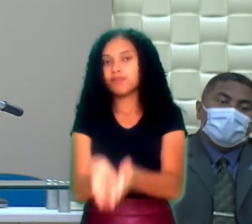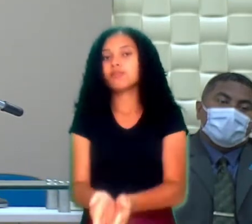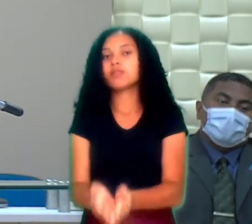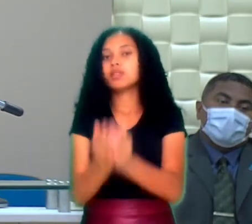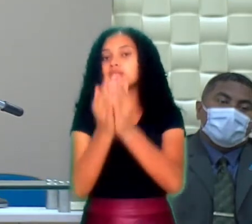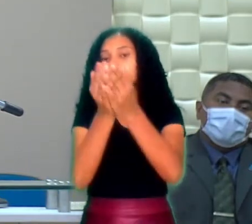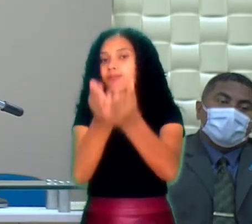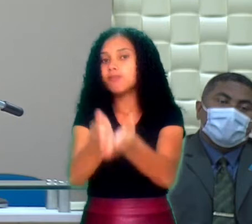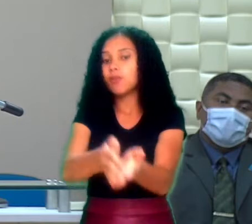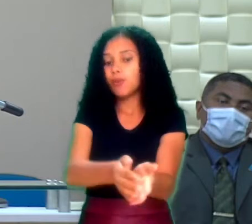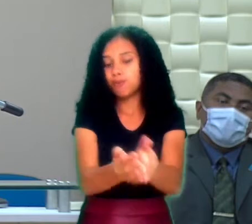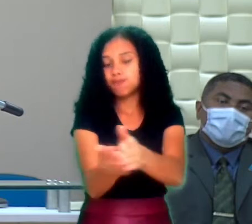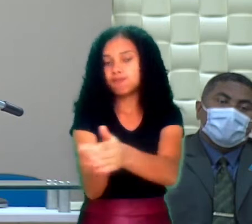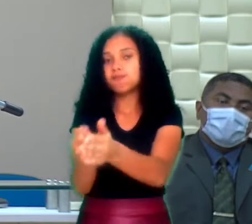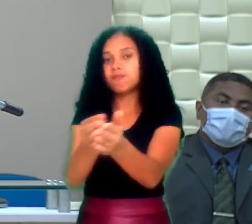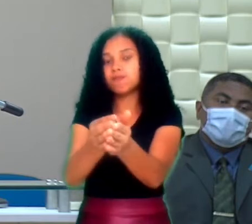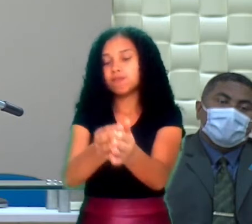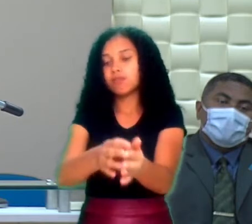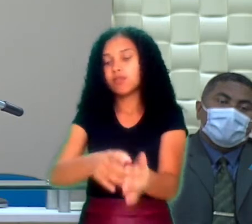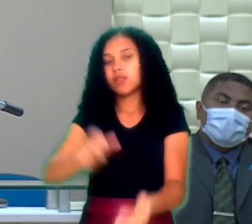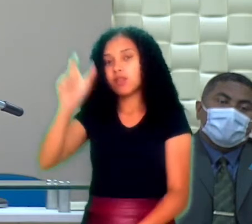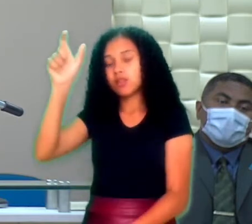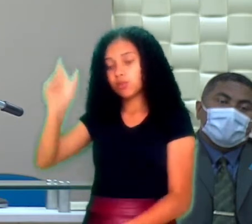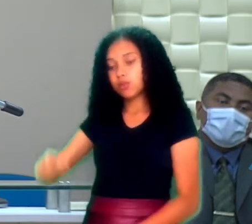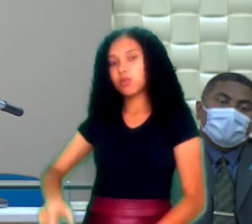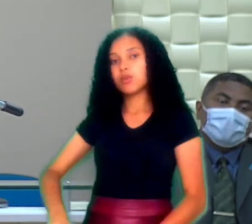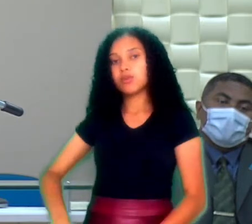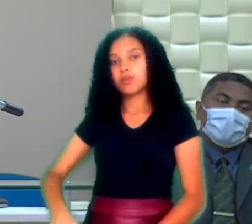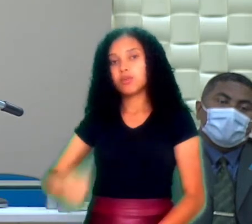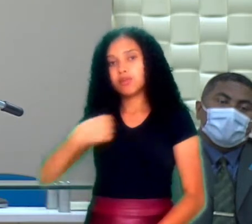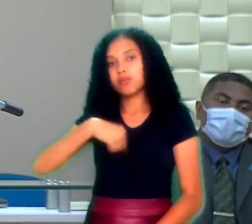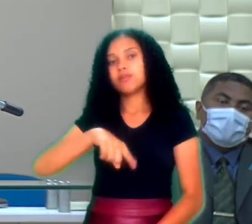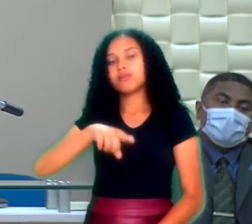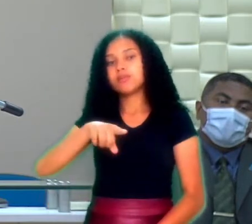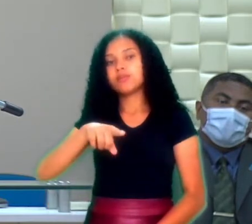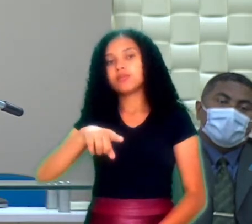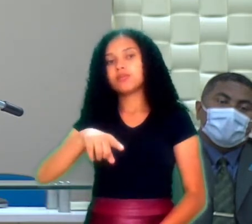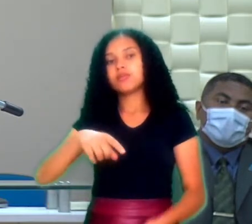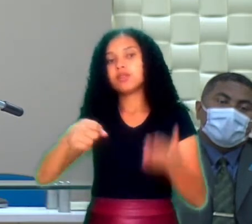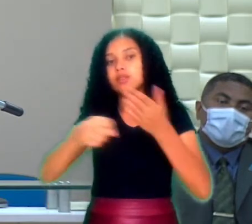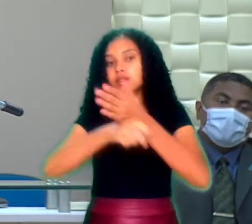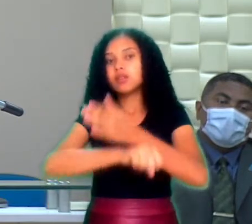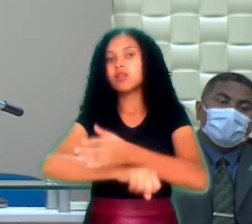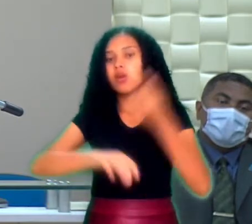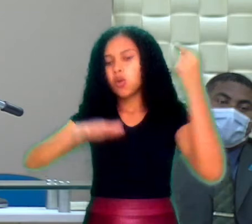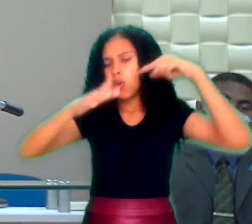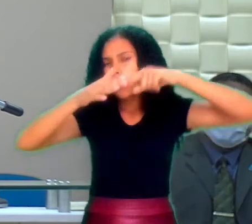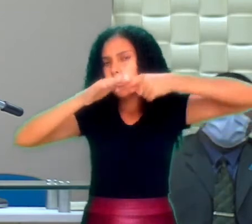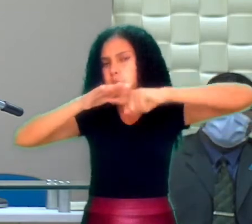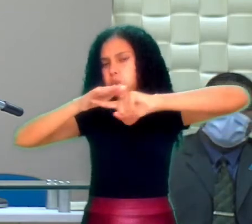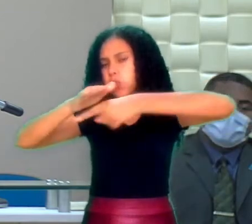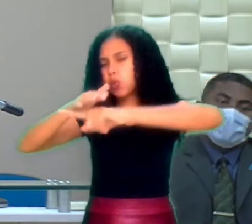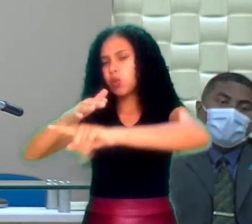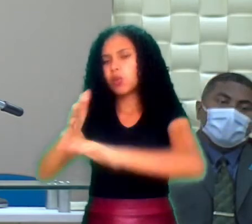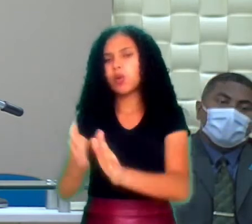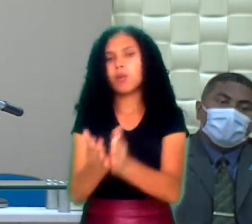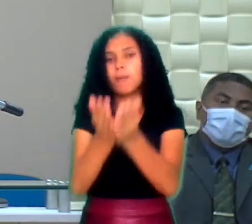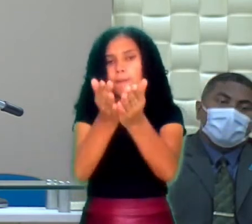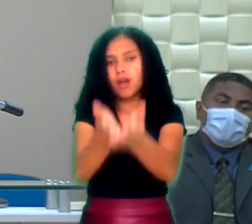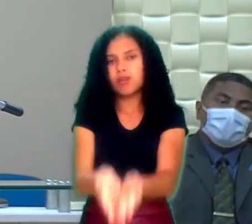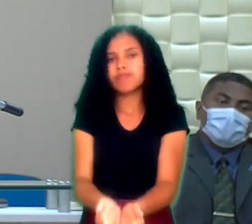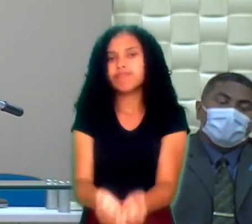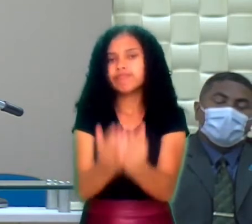desce para o navio, Jonas desce ao porão, e Jonas desce ao mais profundo